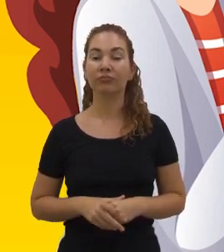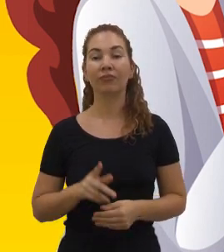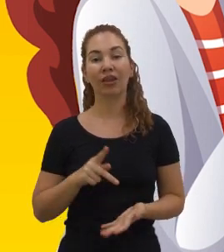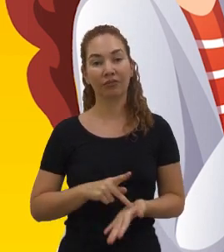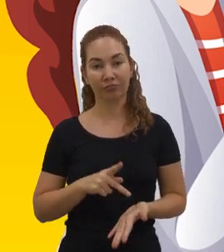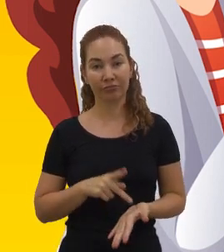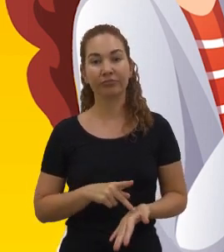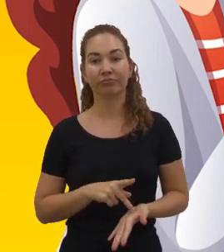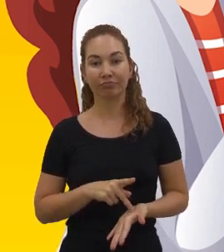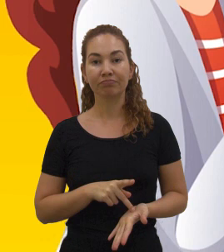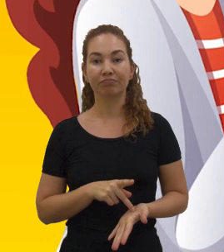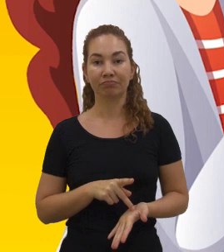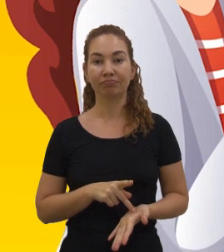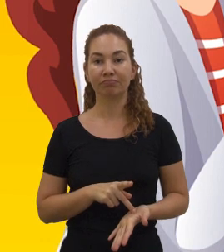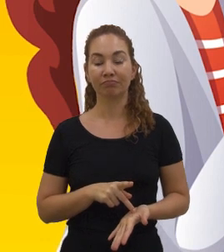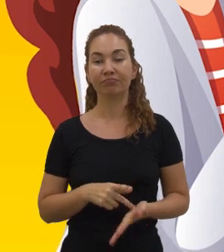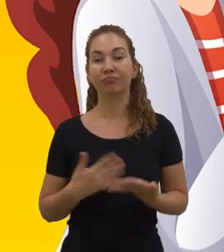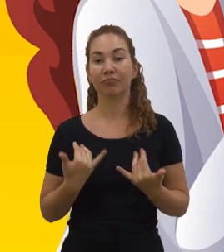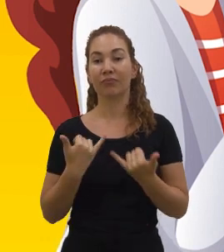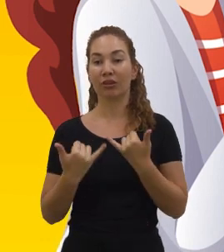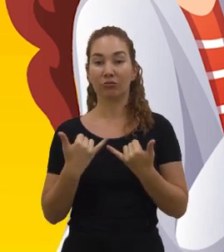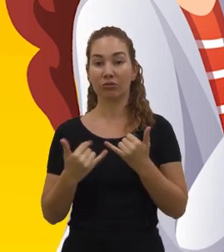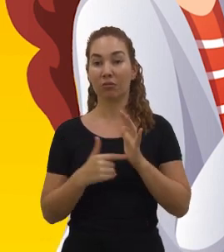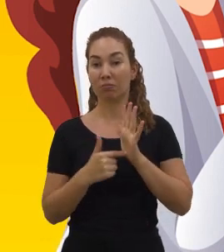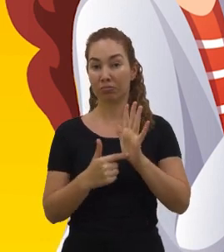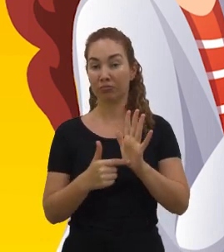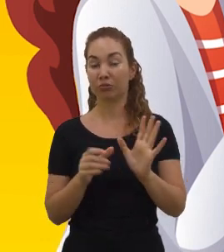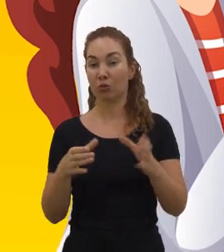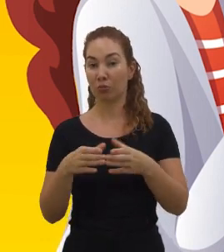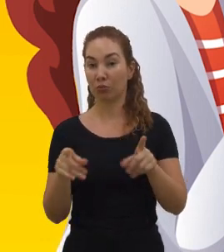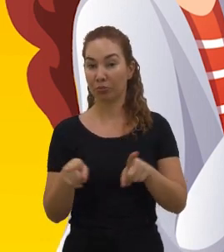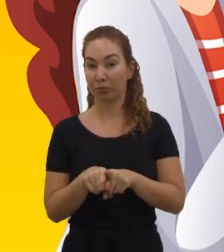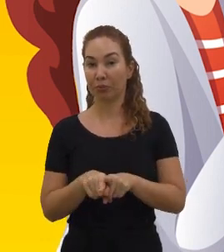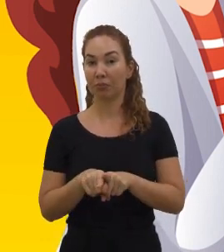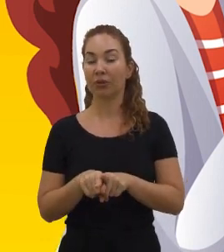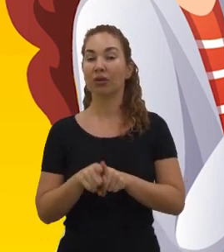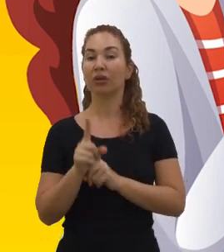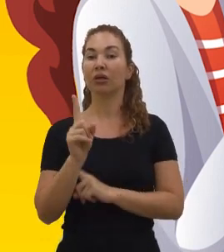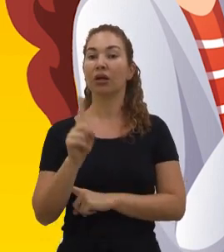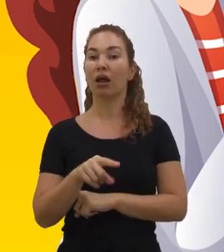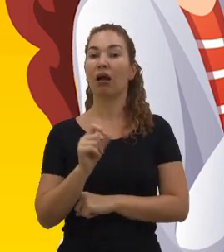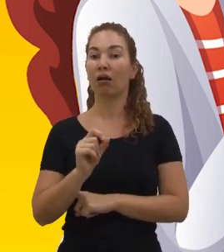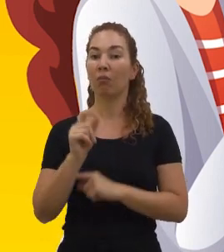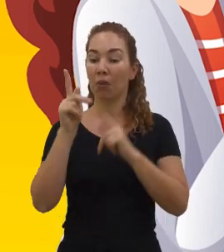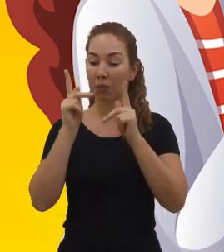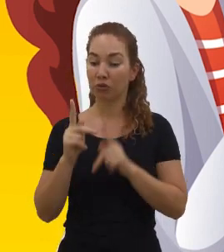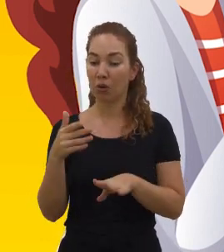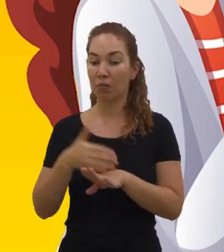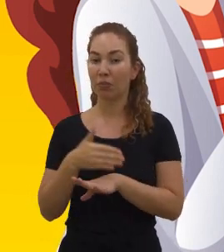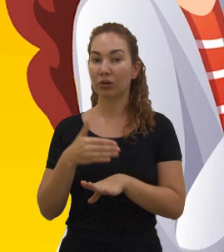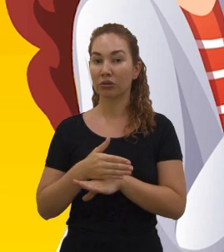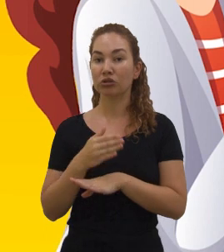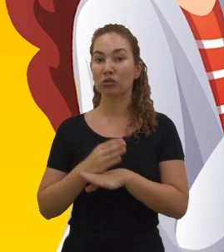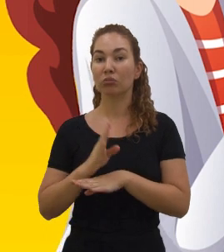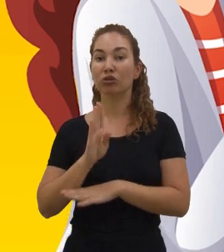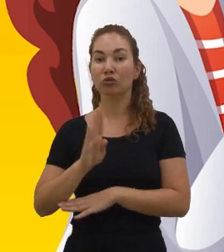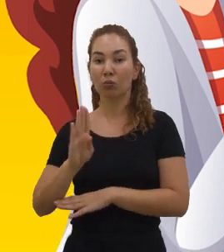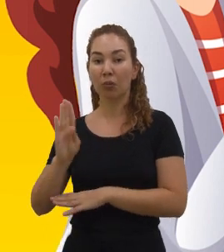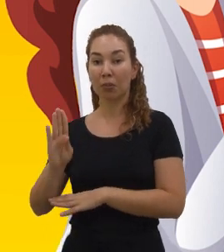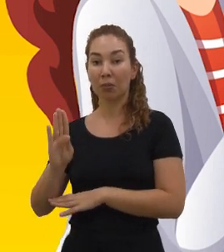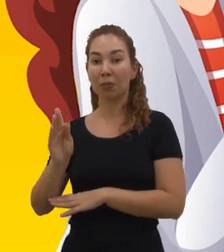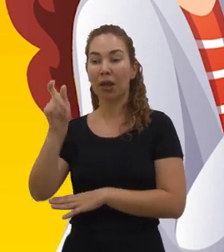Exato. Um dos exemplos que a gente trouxe, né, para o grupo também foi de um participante, né, do Big Brother, né, o